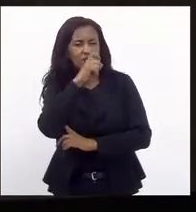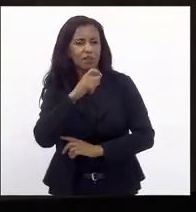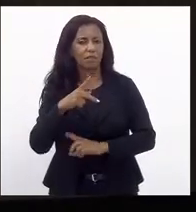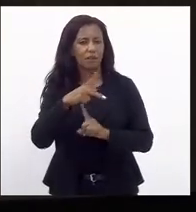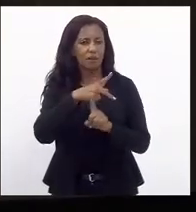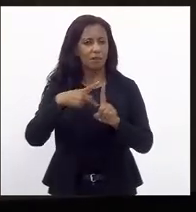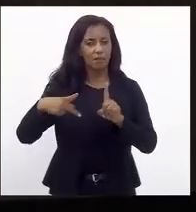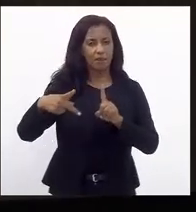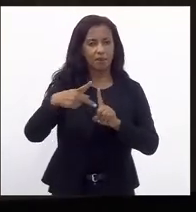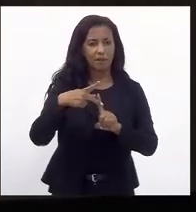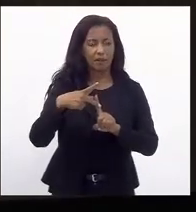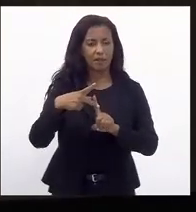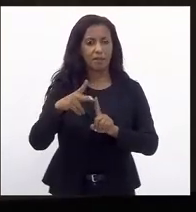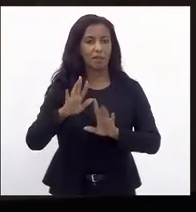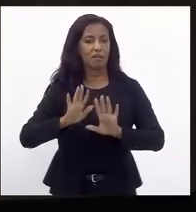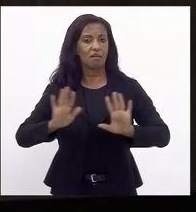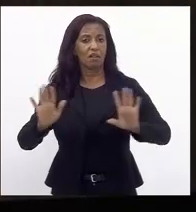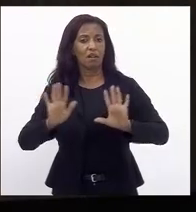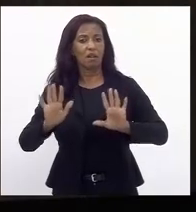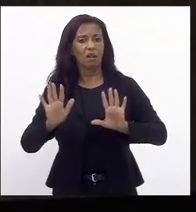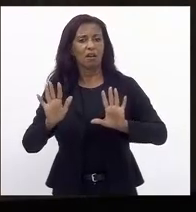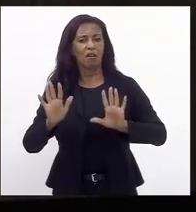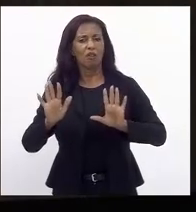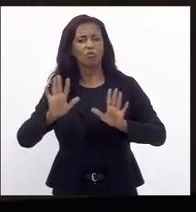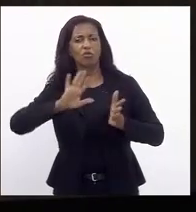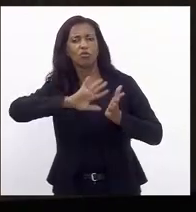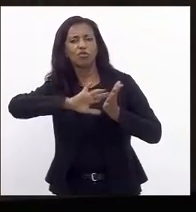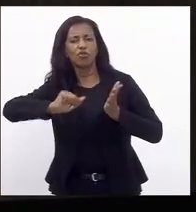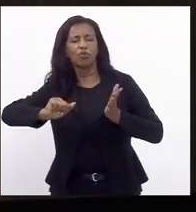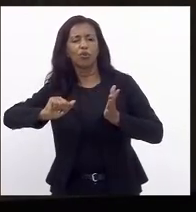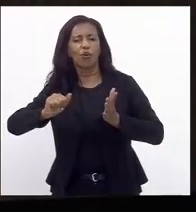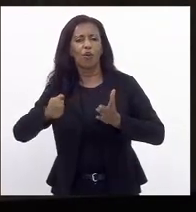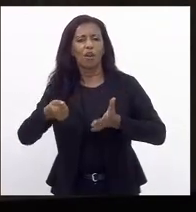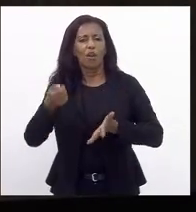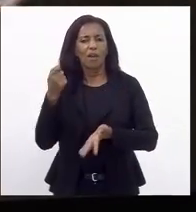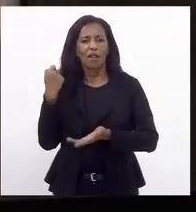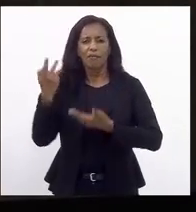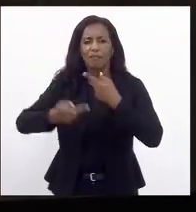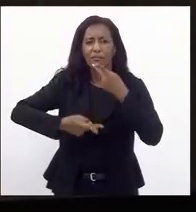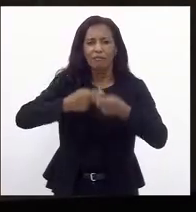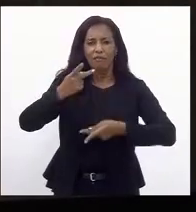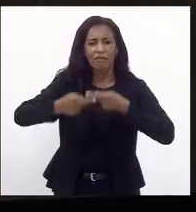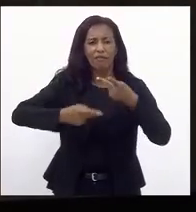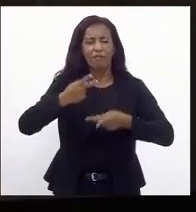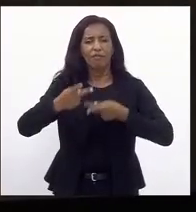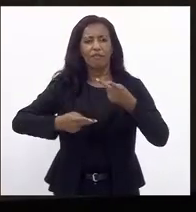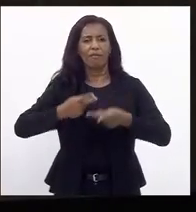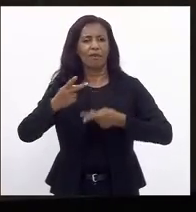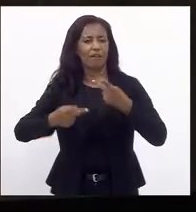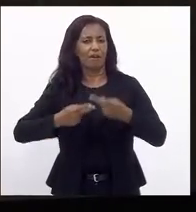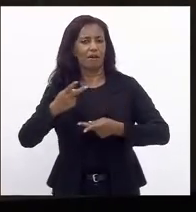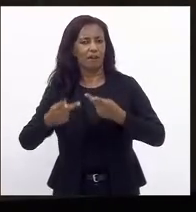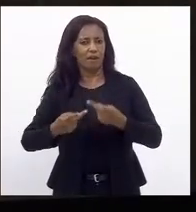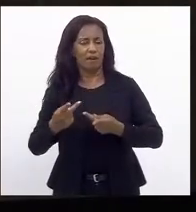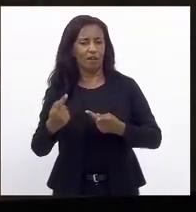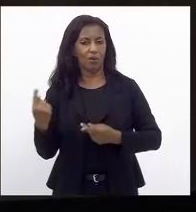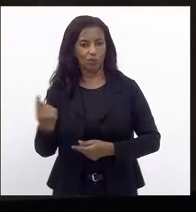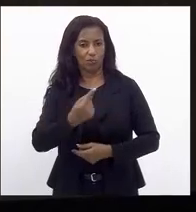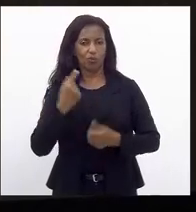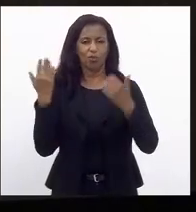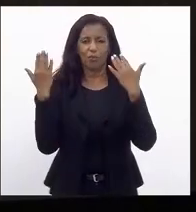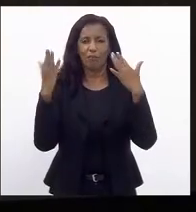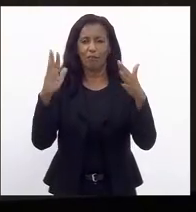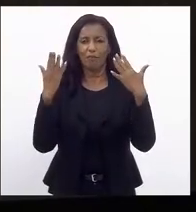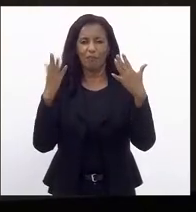Sérgio Heleno não se não se furtou em gastar aqui um pouco da sua imensa sabedoria conosco